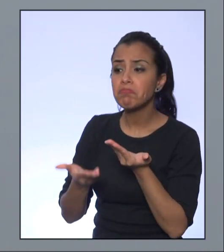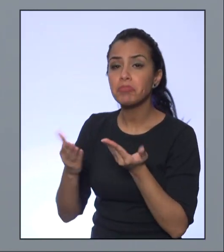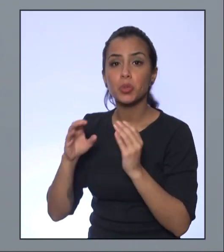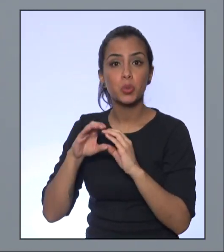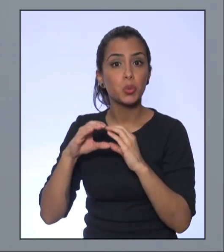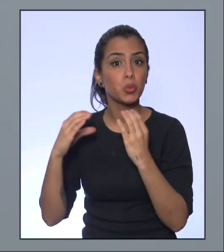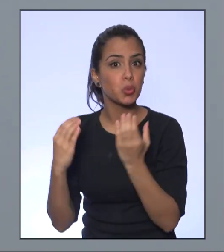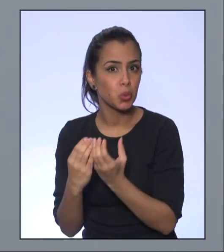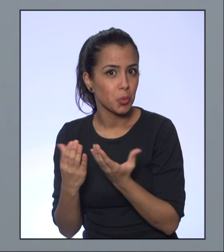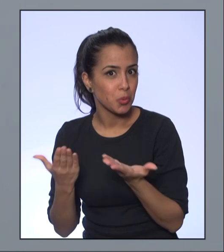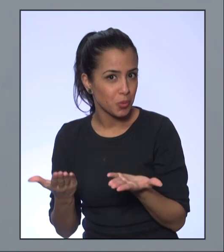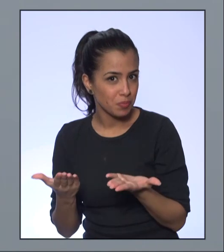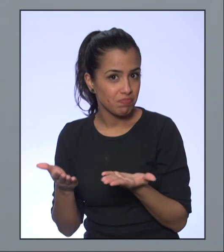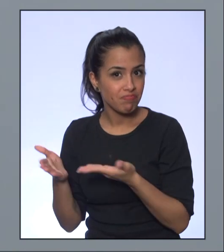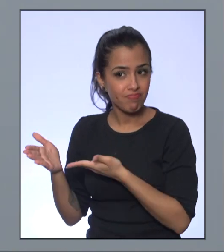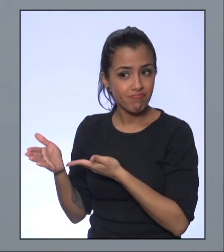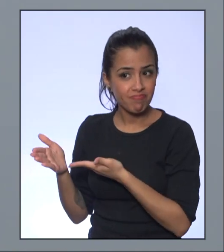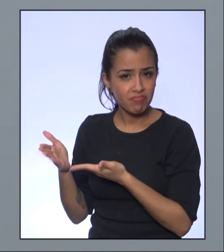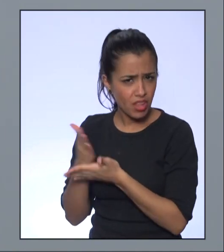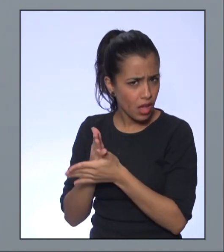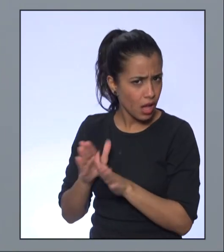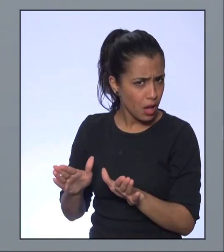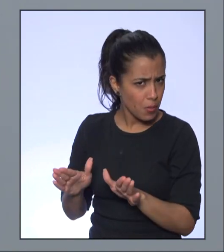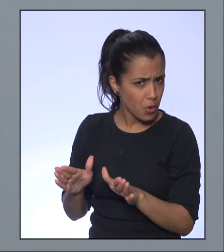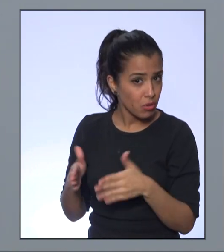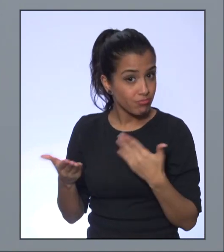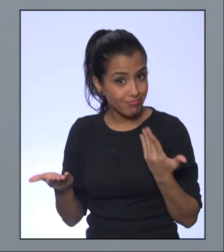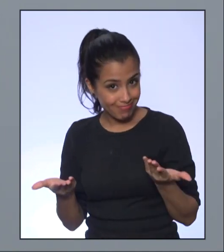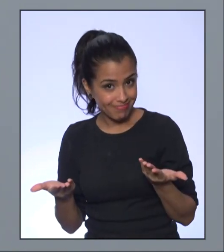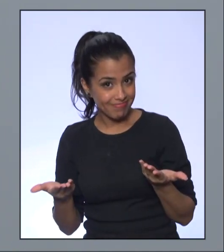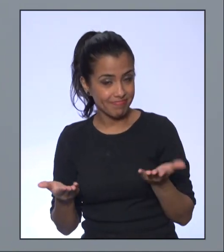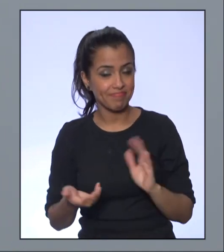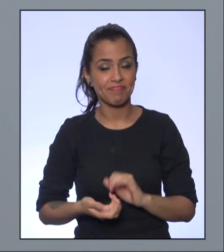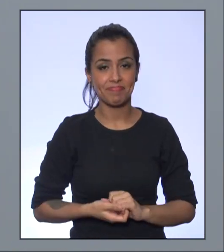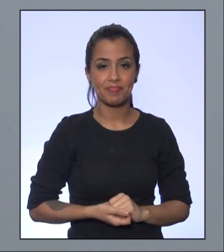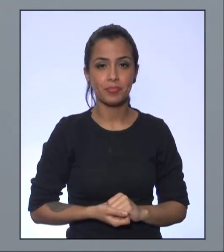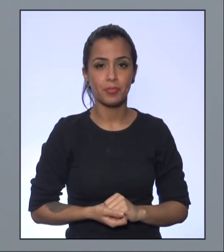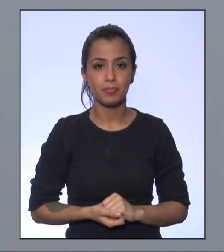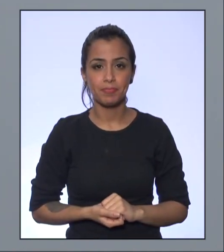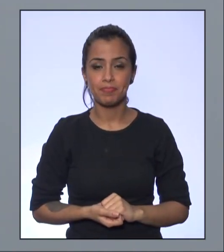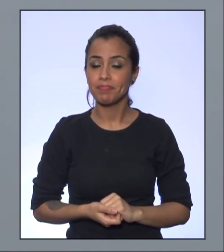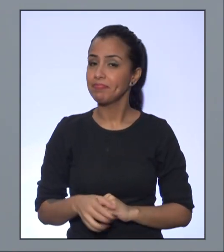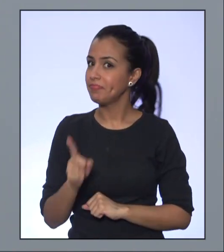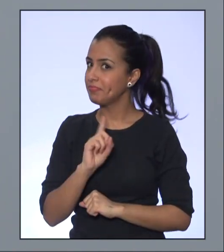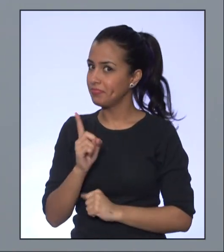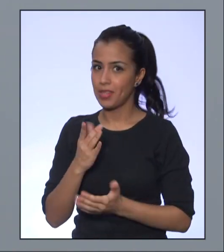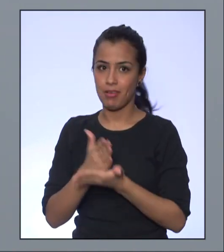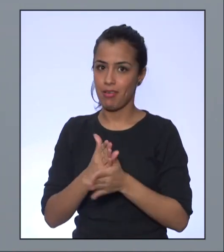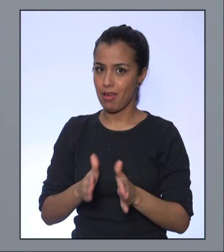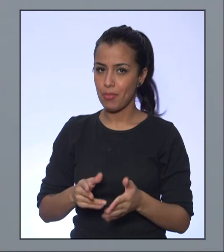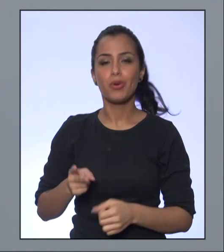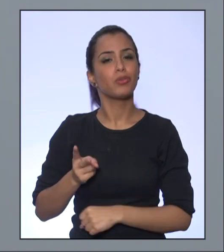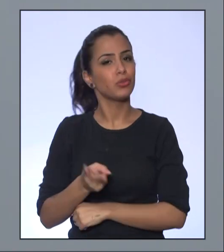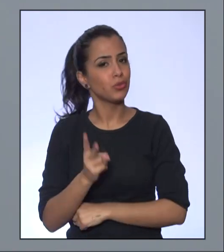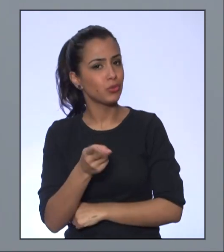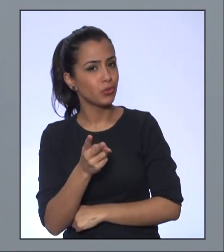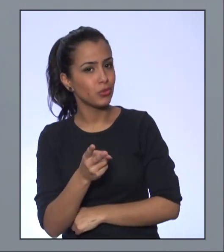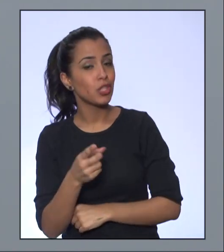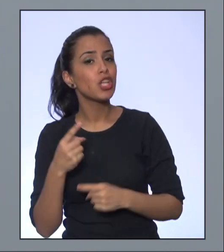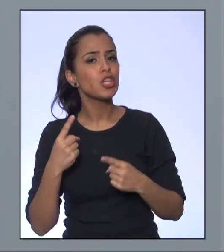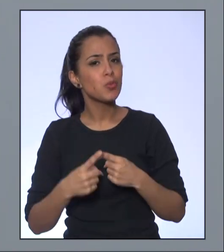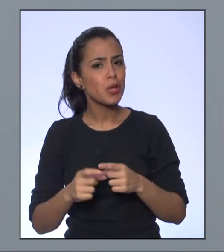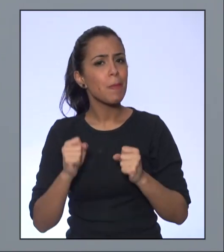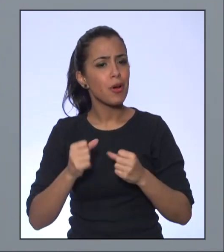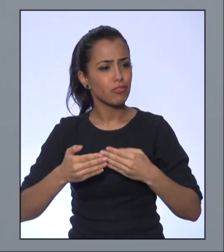Bom, acabou aí? Bom, não. Vocês podem ir